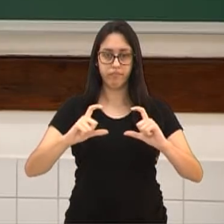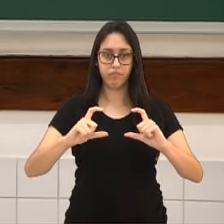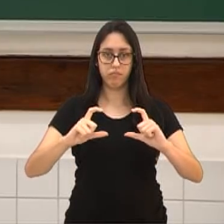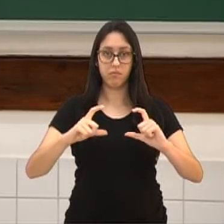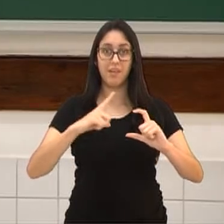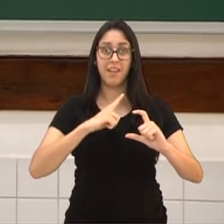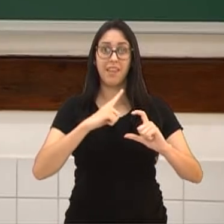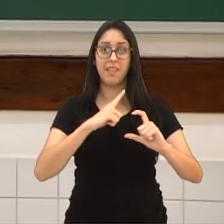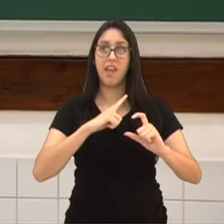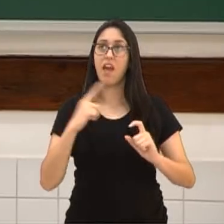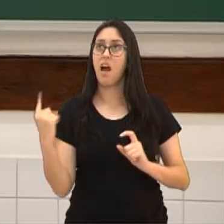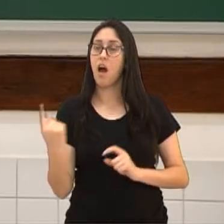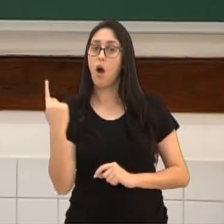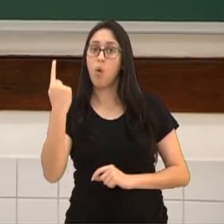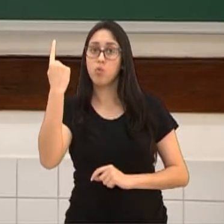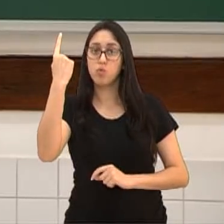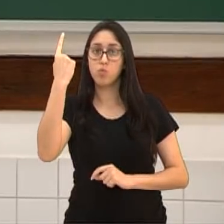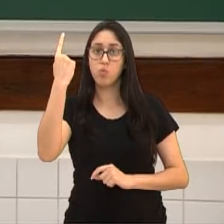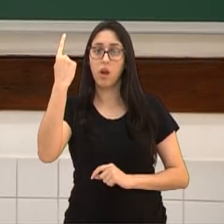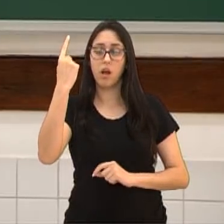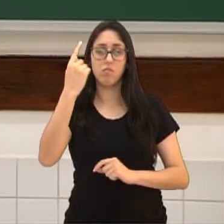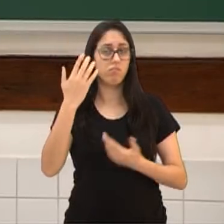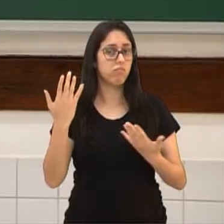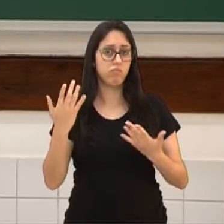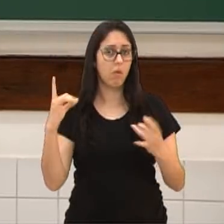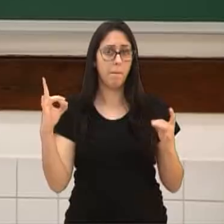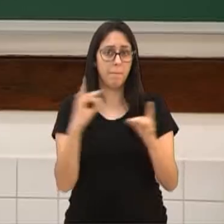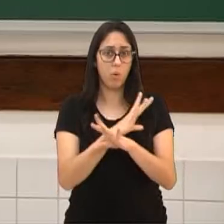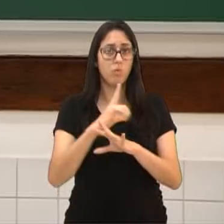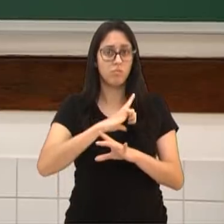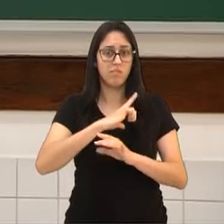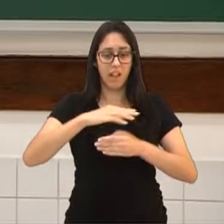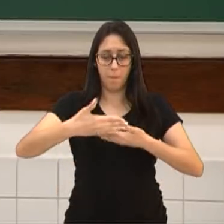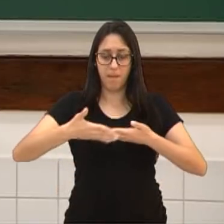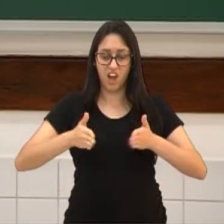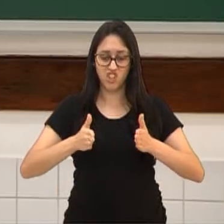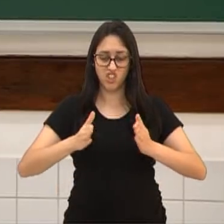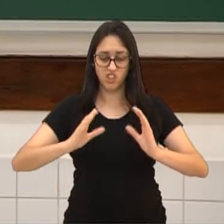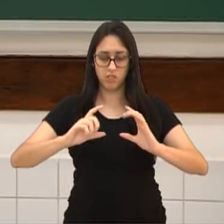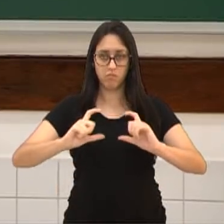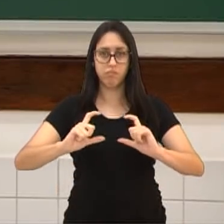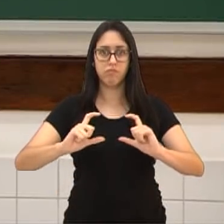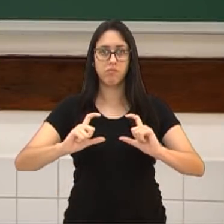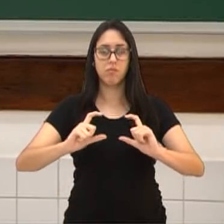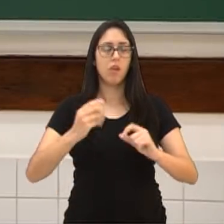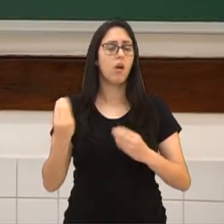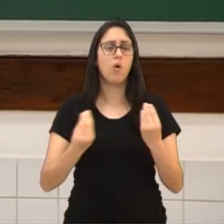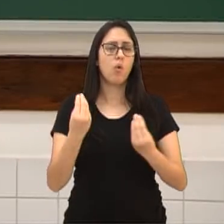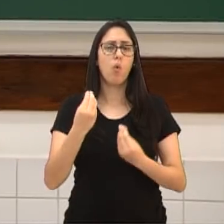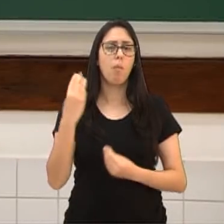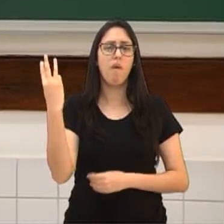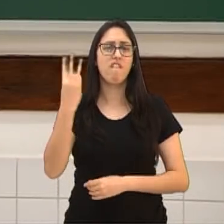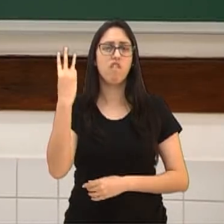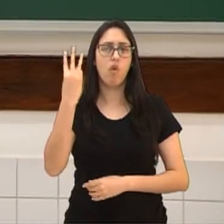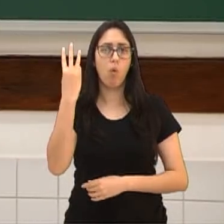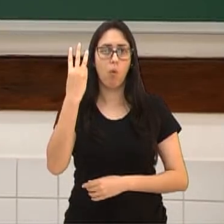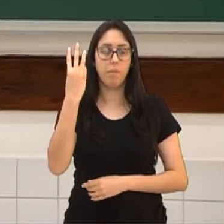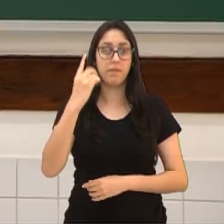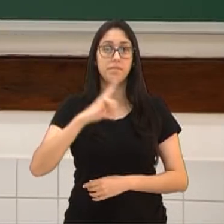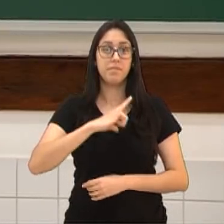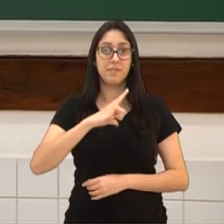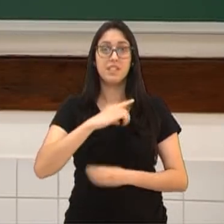vai ter uma altura. Pronto, virou uma caixinha, ok? Então, para calcular o volume, a ideia de volume é a mesma coisa, o quanto cabe